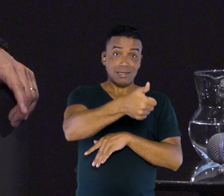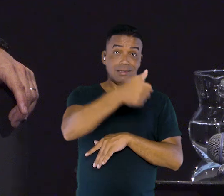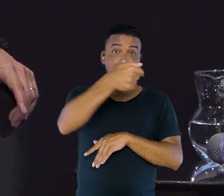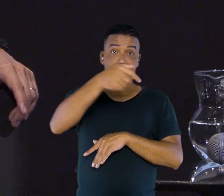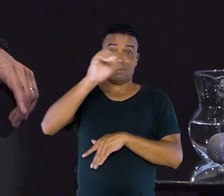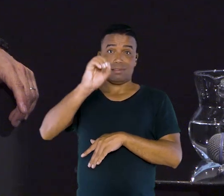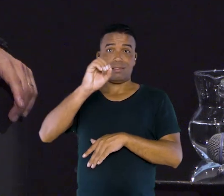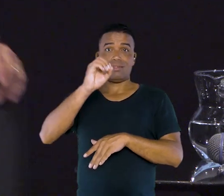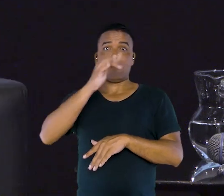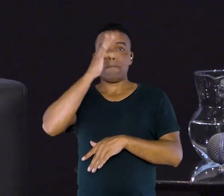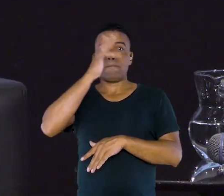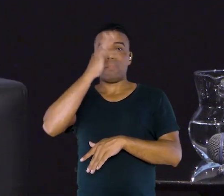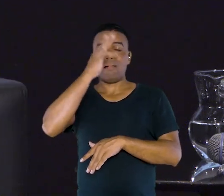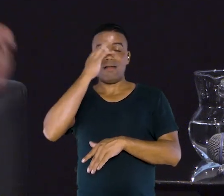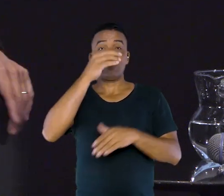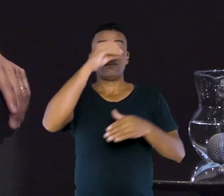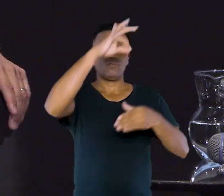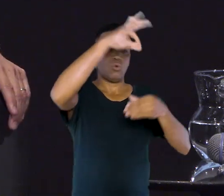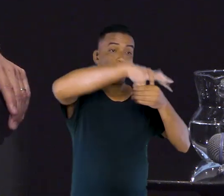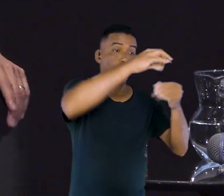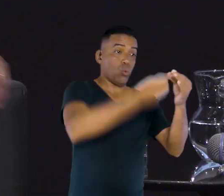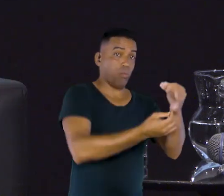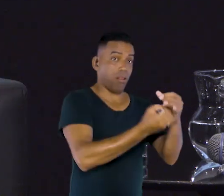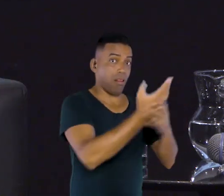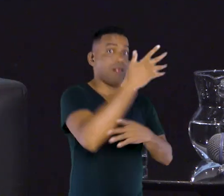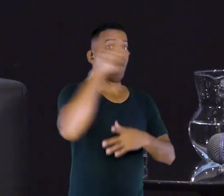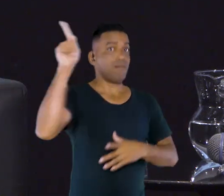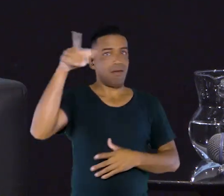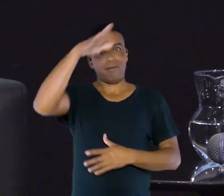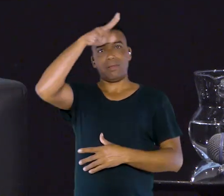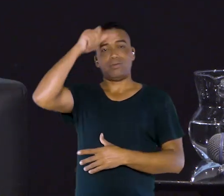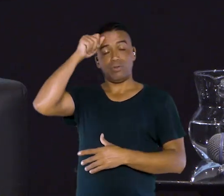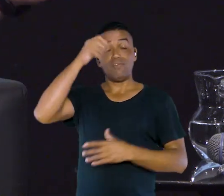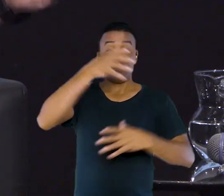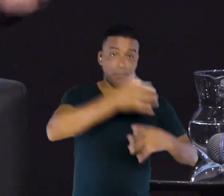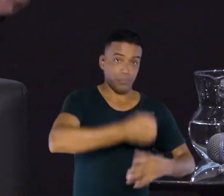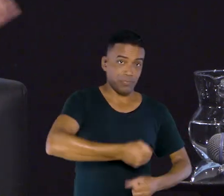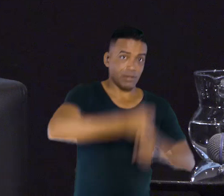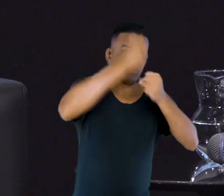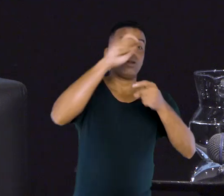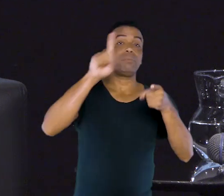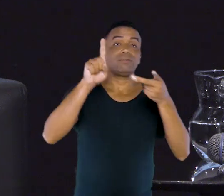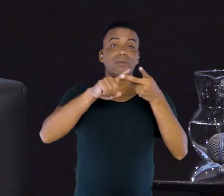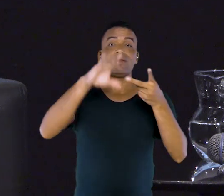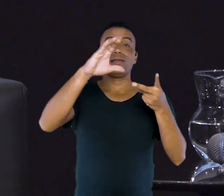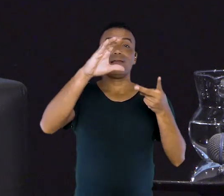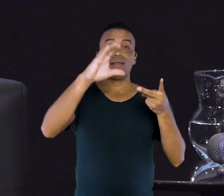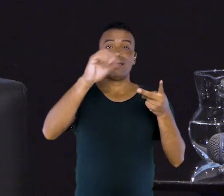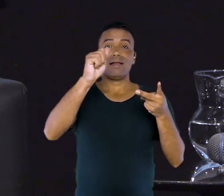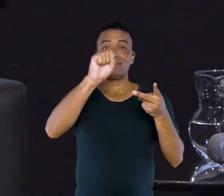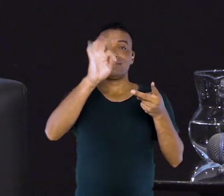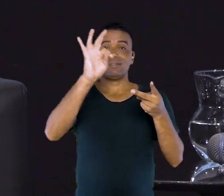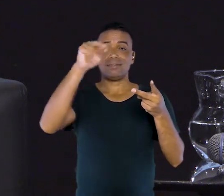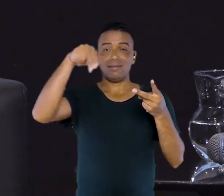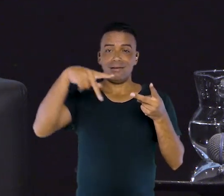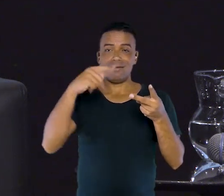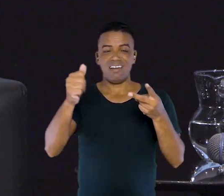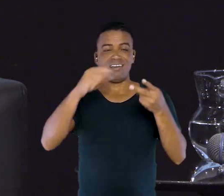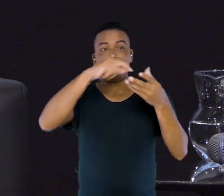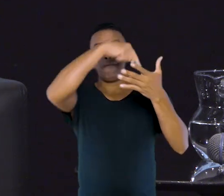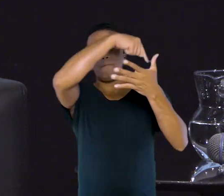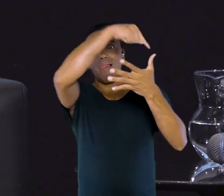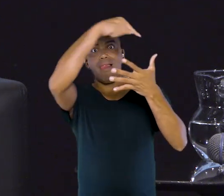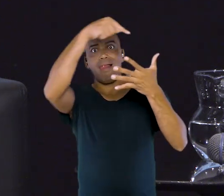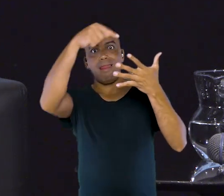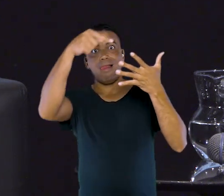plantas foram cultivadas primeiro na Amazônia, e são plantas muito importantes. Eu falei da mandioca, mas a gente tem a castanha, eu vou esquecer porque eu nunca consigo falar